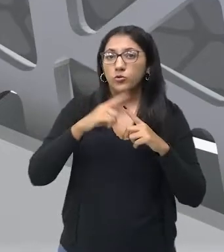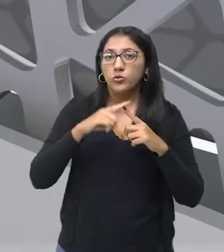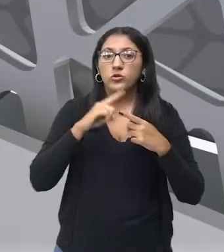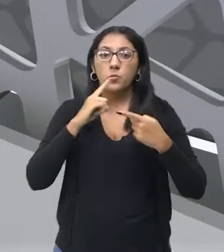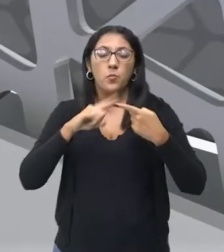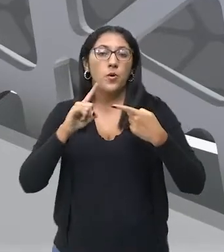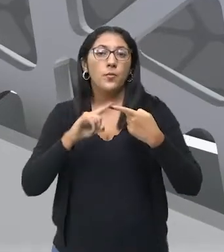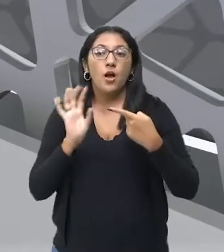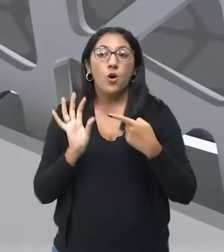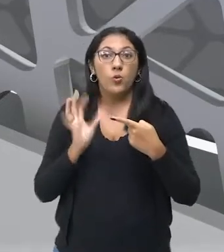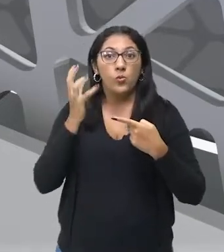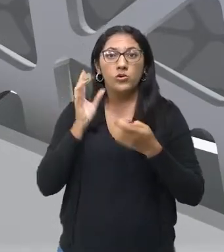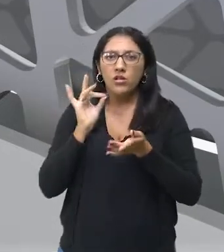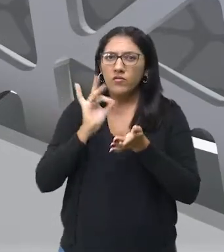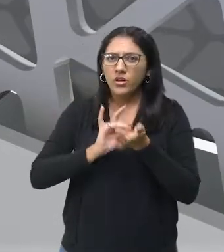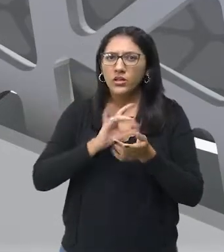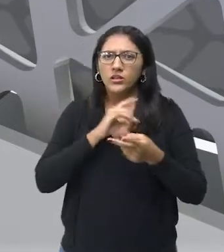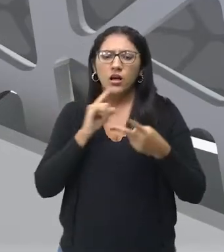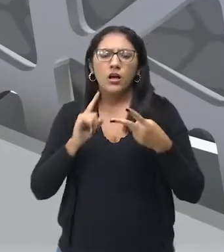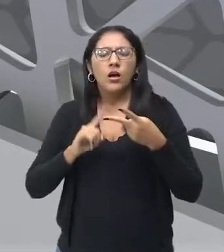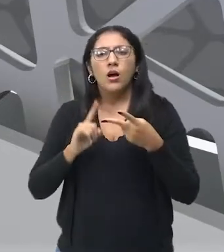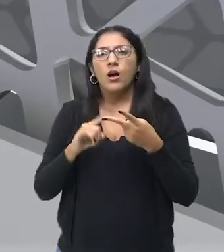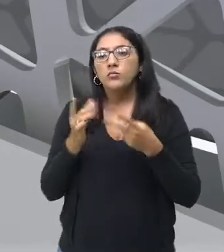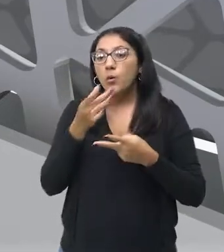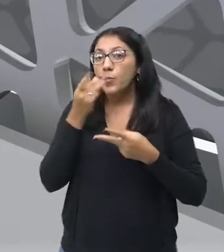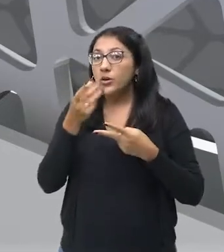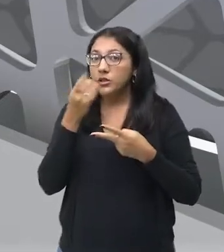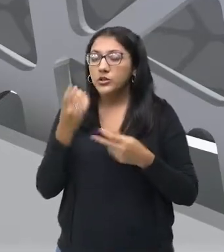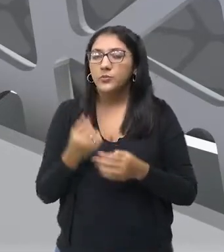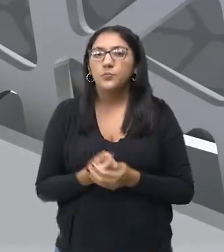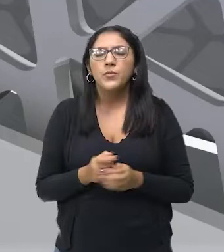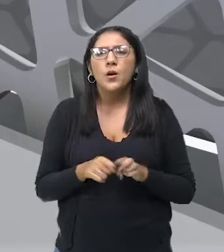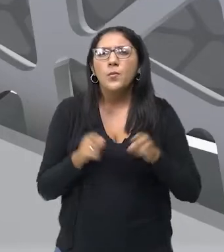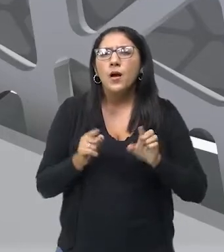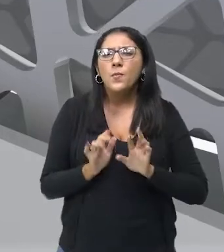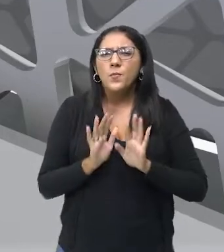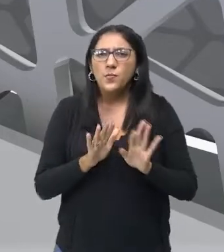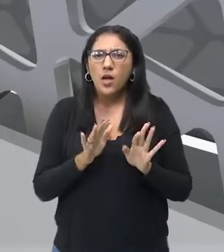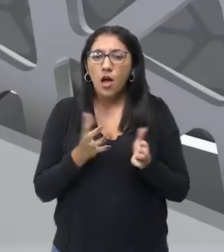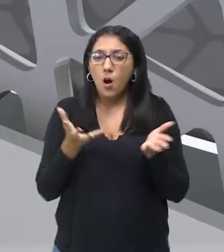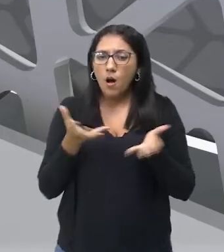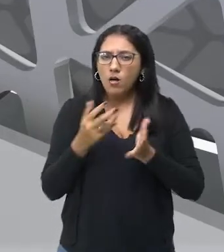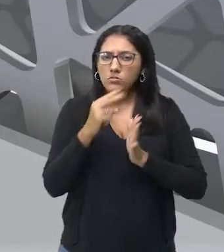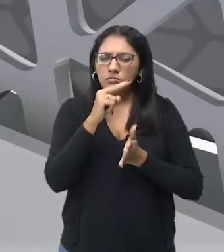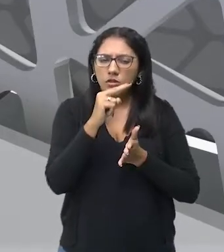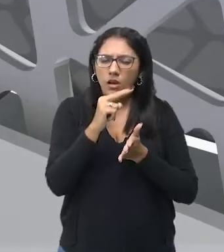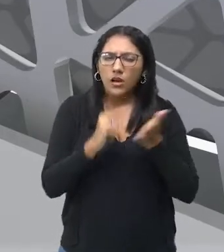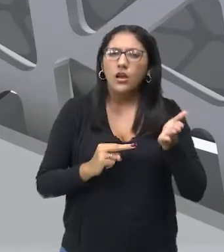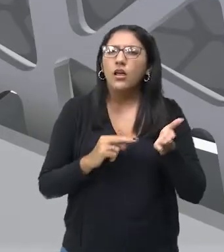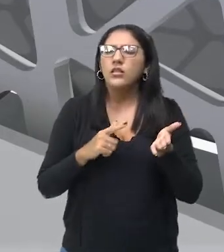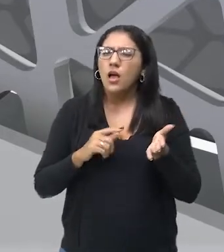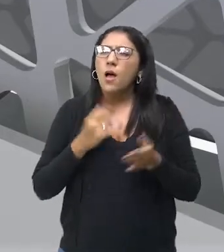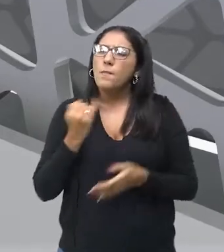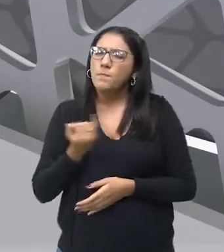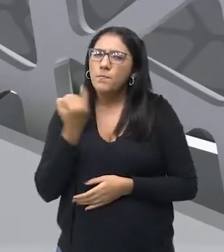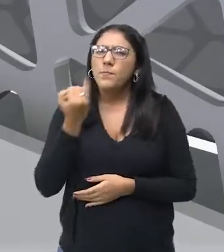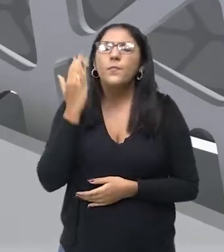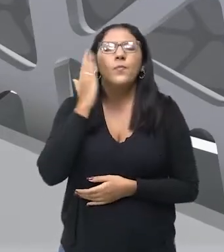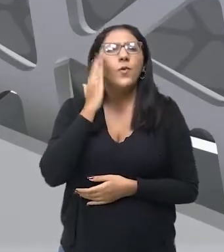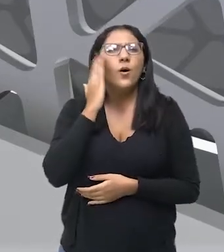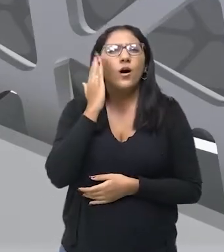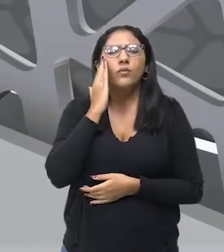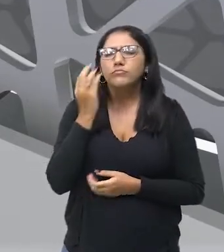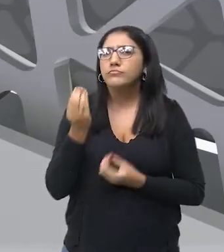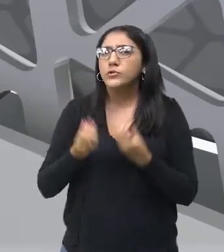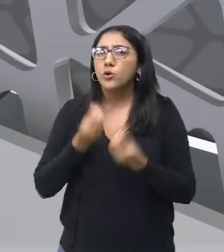uma opinião. Mas vocês sabiam que também para a nossa leitura é importante que saibamos